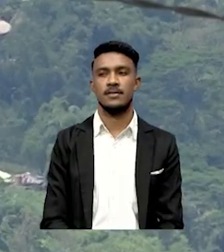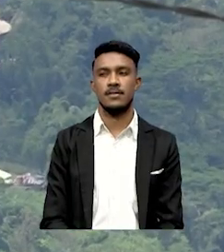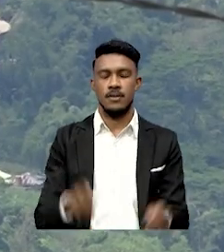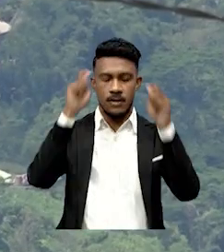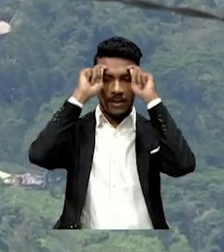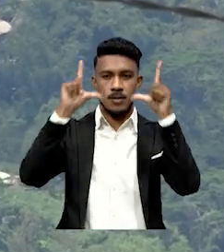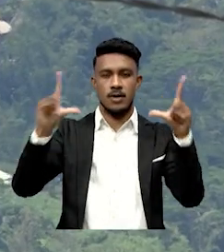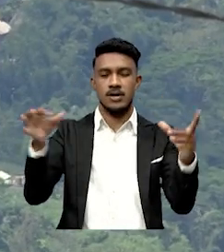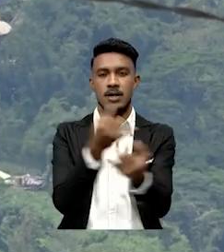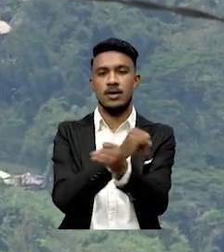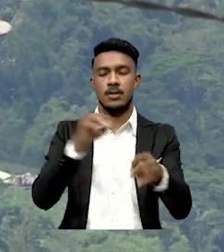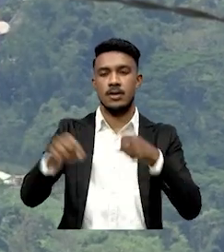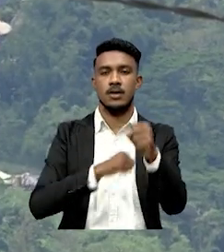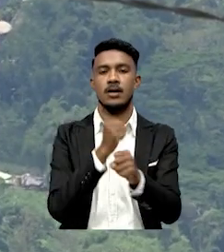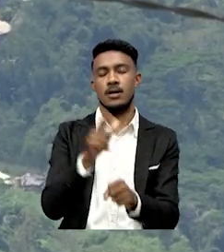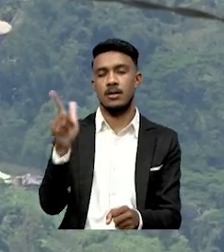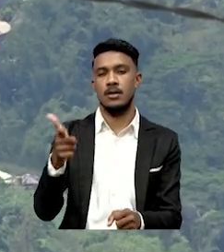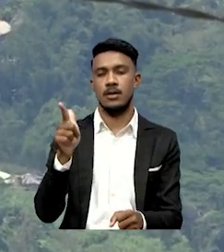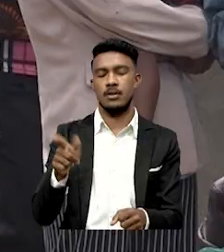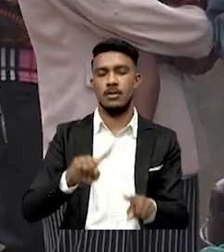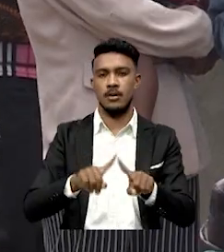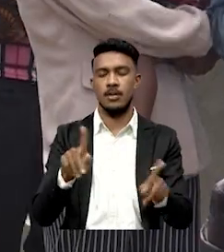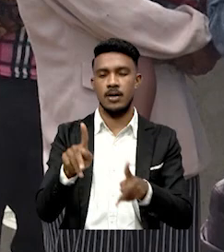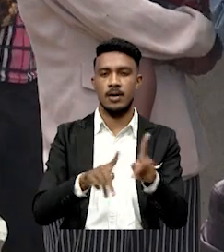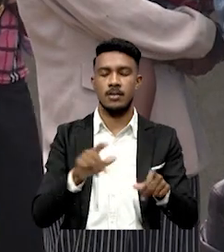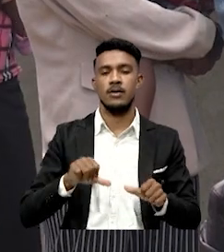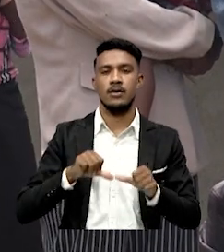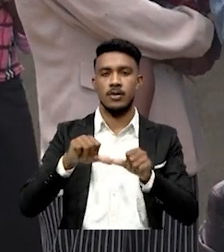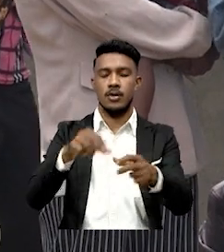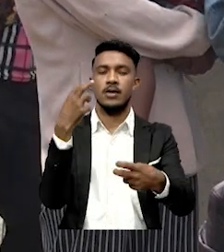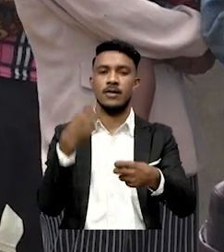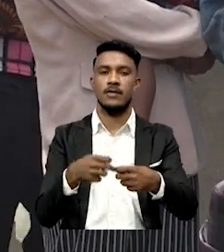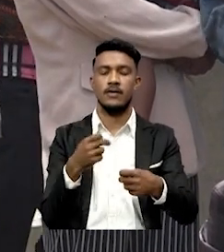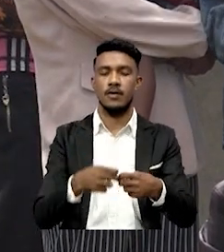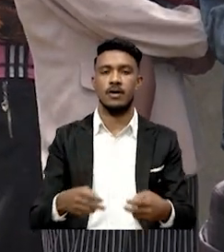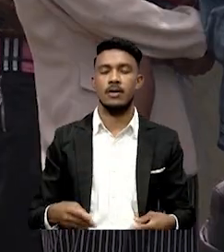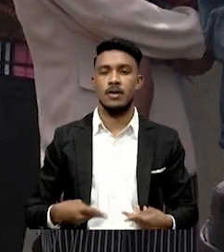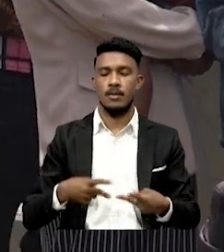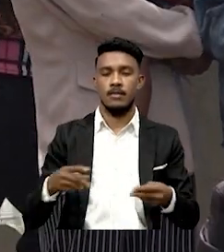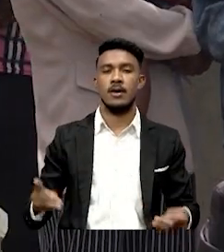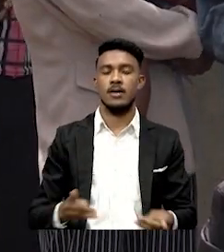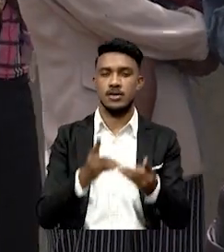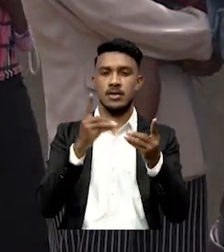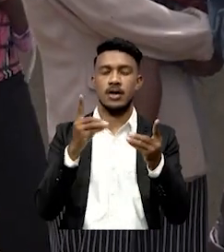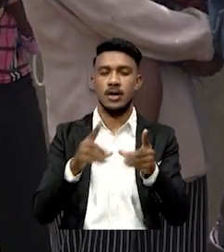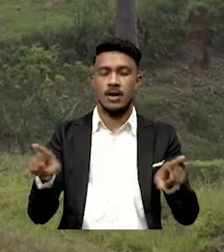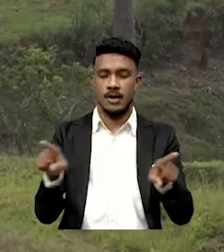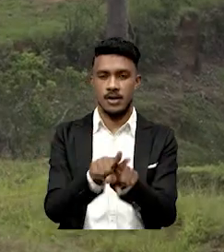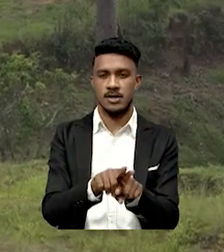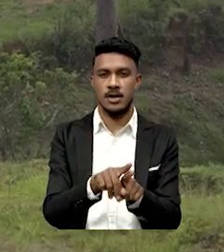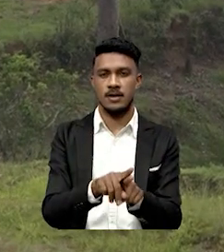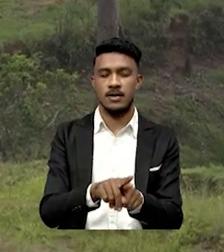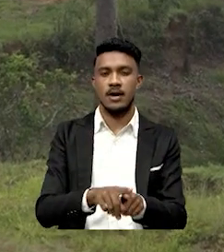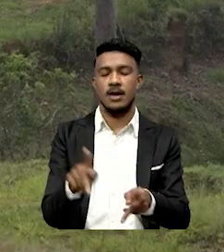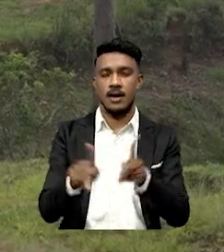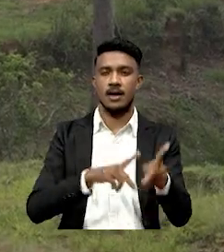Timor-Leste, o Kun'an tina uranulo ona, mas a comunidade se continua a ler ba ia infraestrutura básica. Hanessa comunidade suku